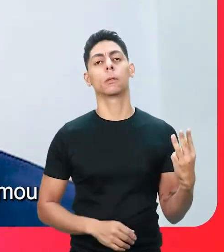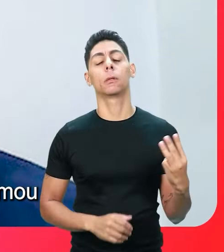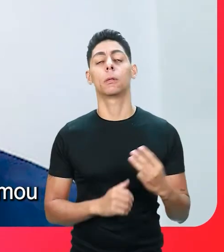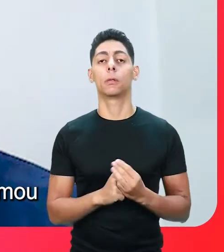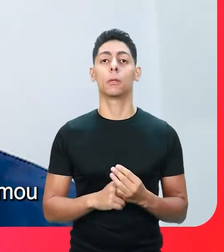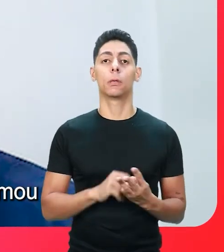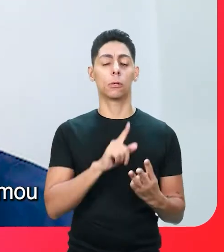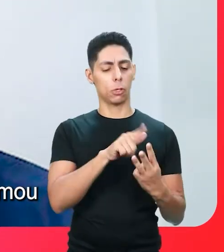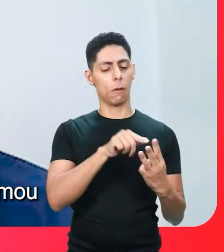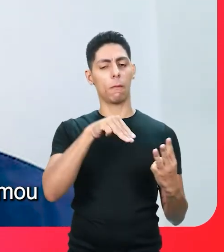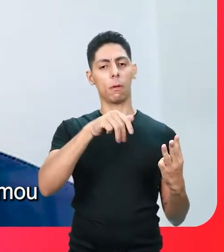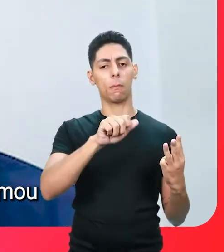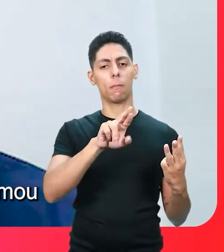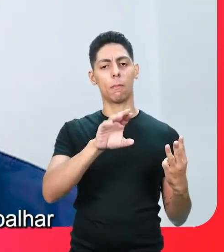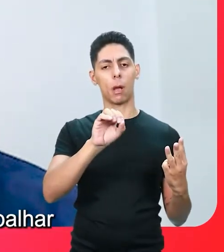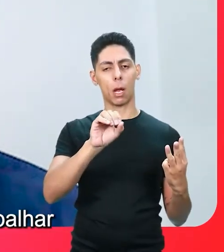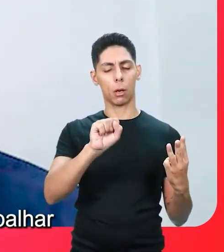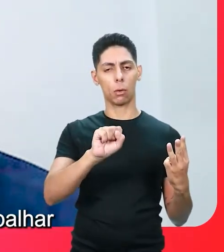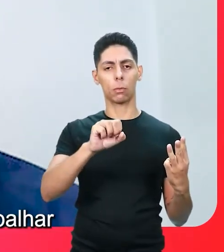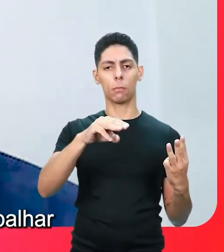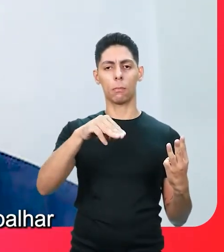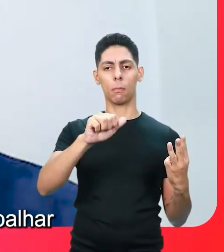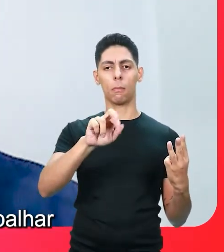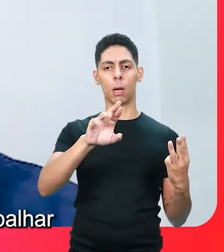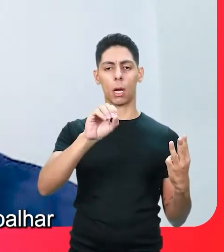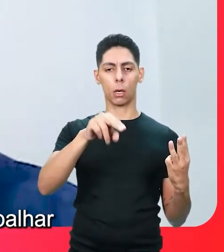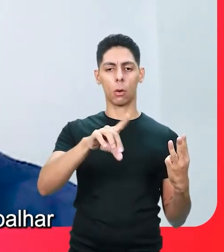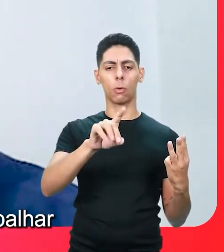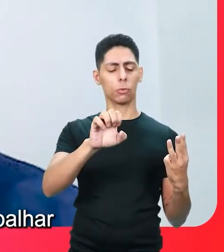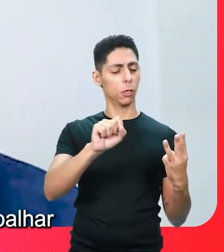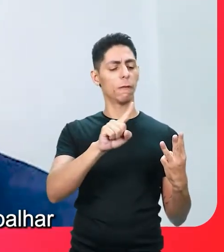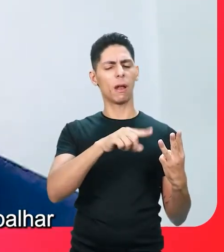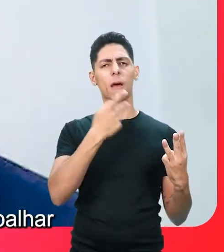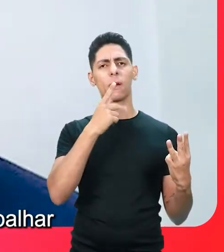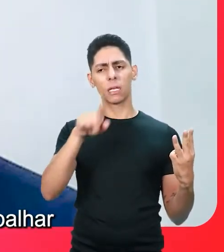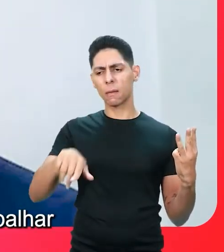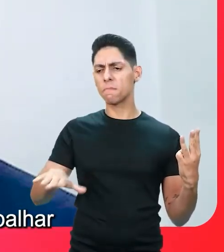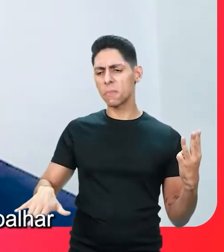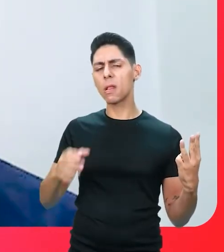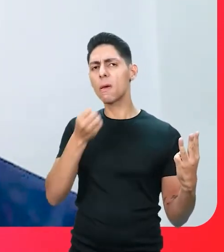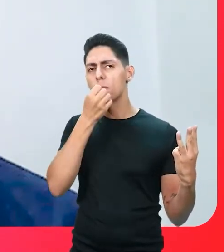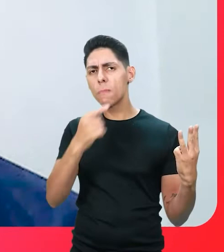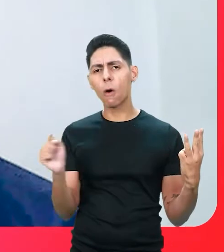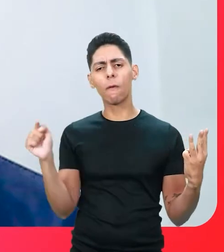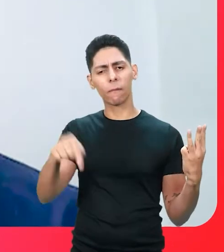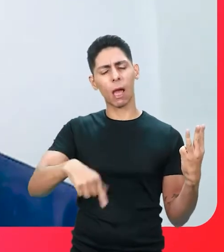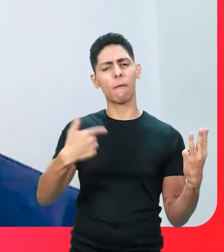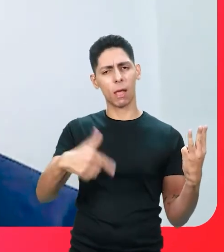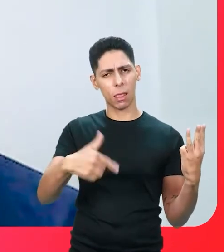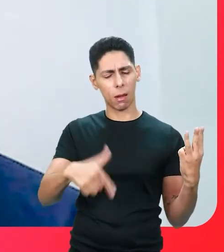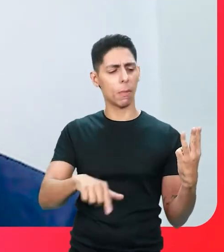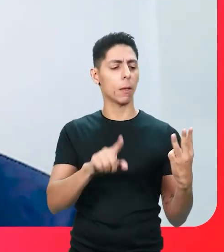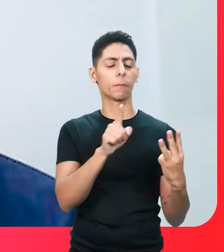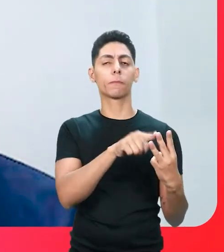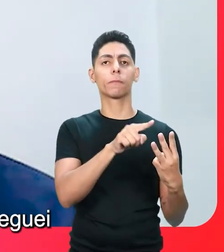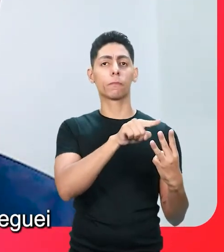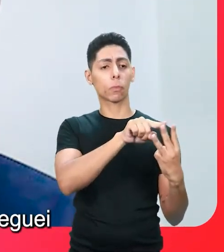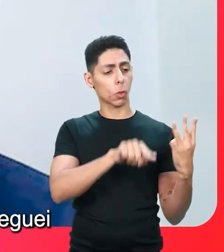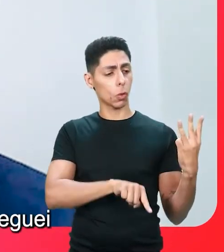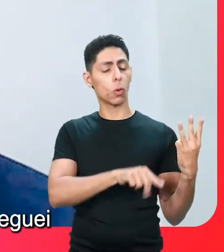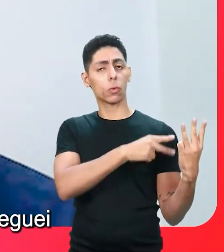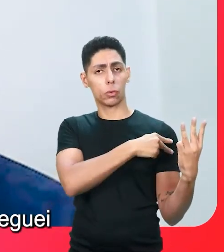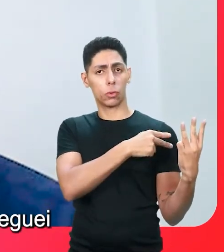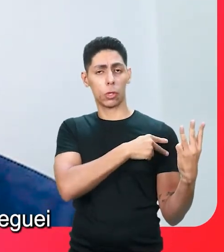Marcondes, que foi o que me chamou de Marco Aurélio, porque ele disse, esse garoto é bom, vai ficar, vai trabalhar, não sei o quê. E os 2